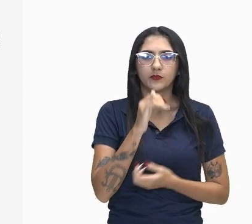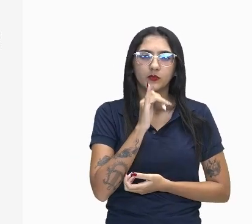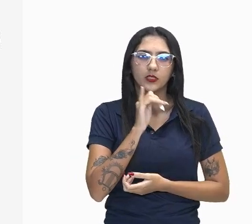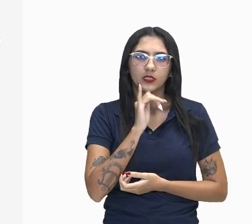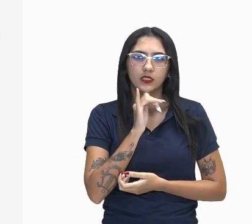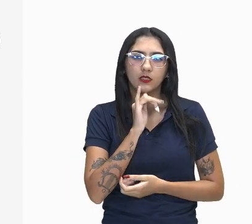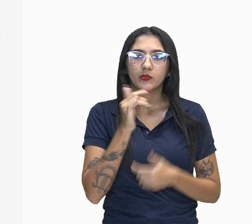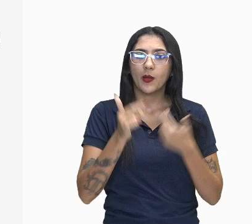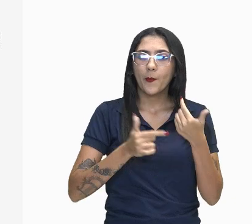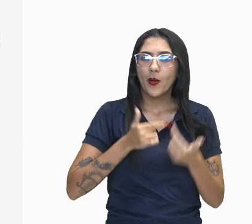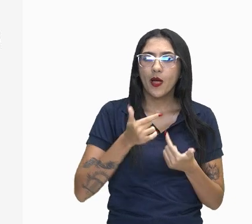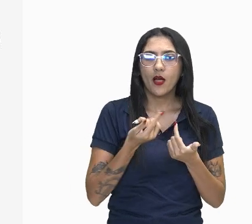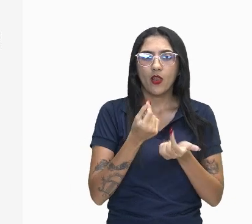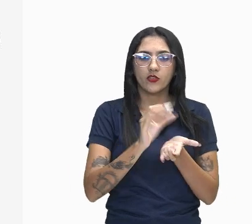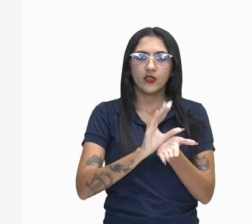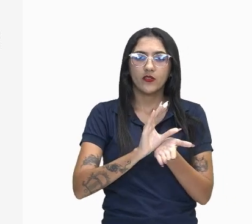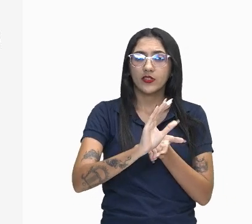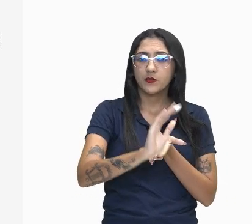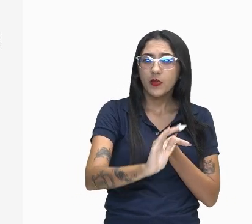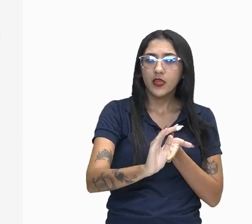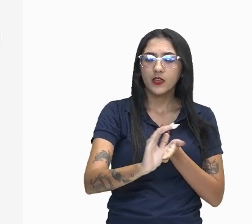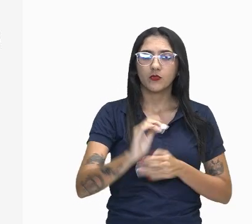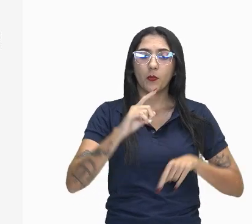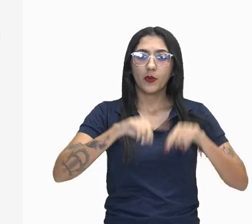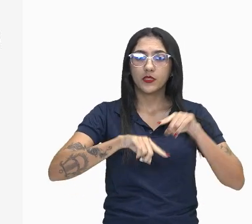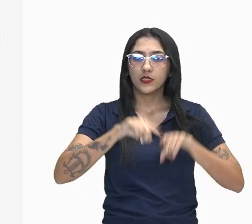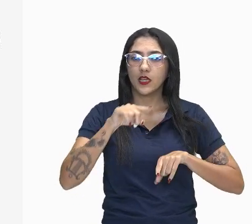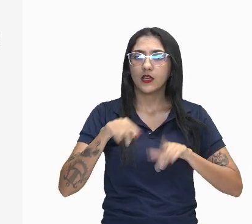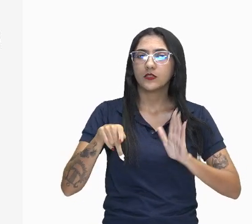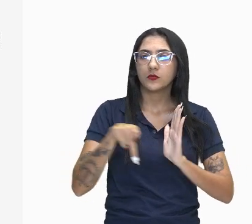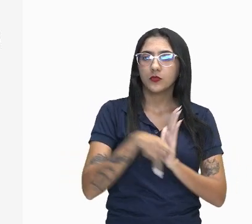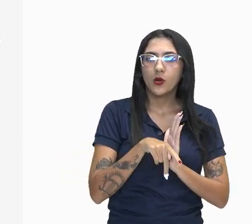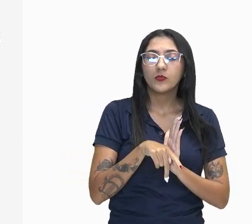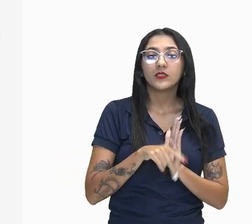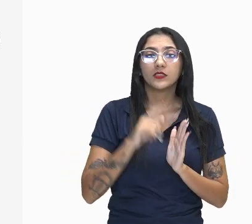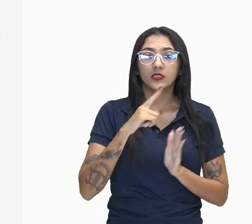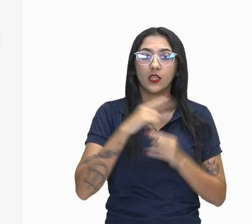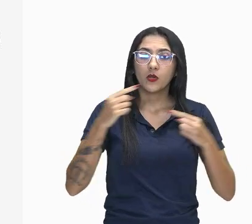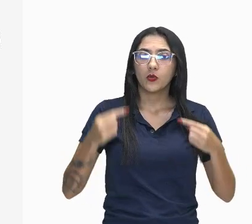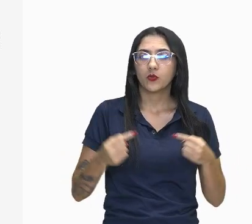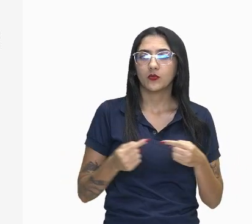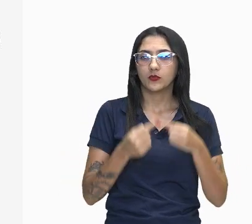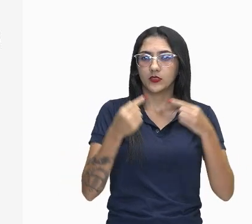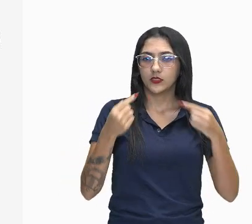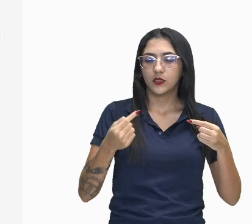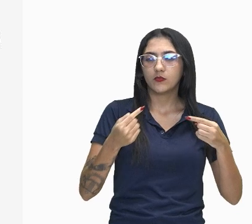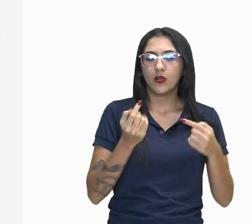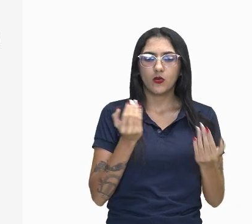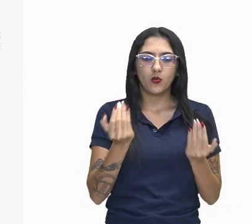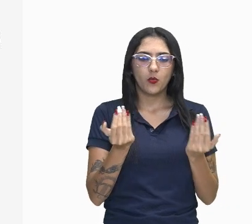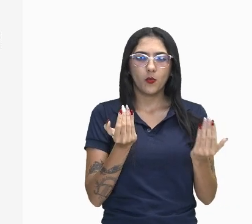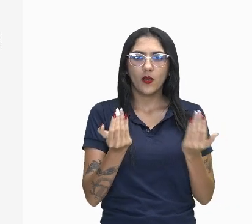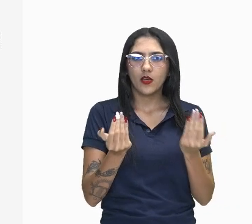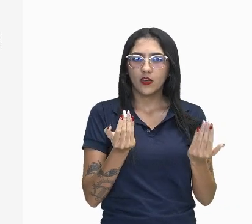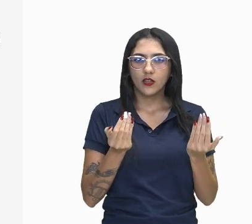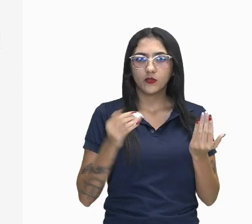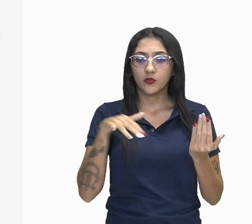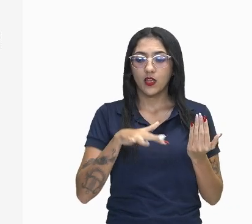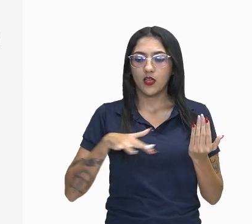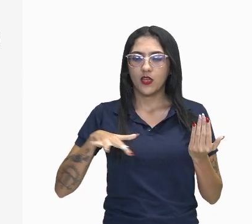o investimento, o maquinário, né, vai estar relacionado ali, sendo comparado com a